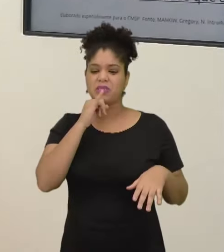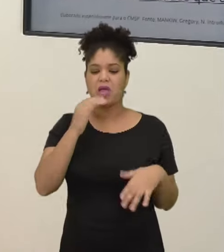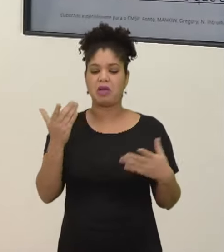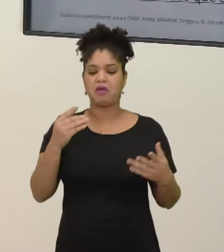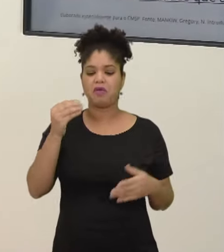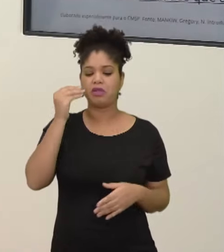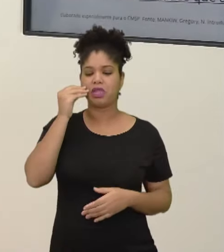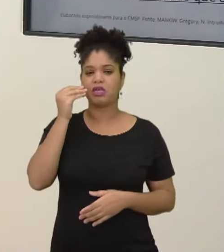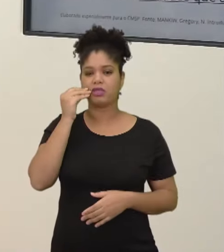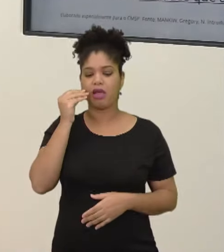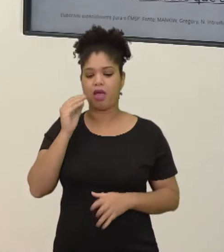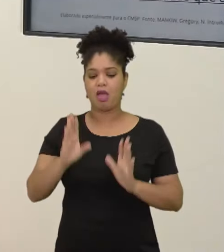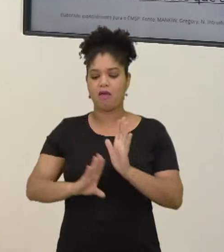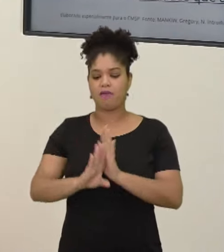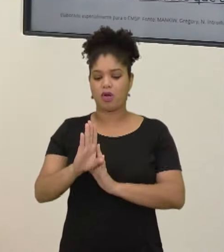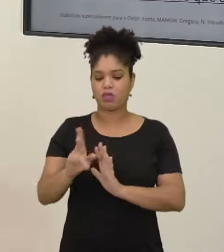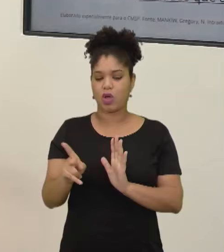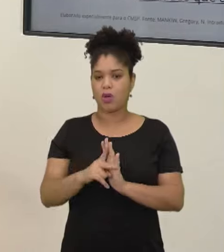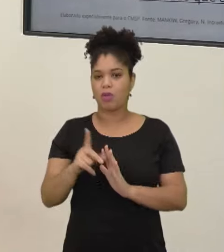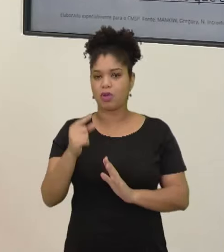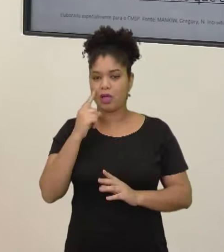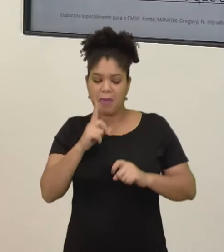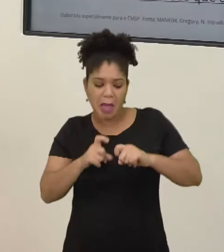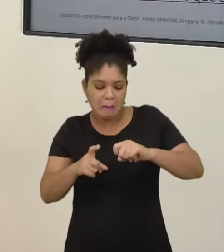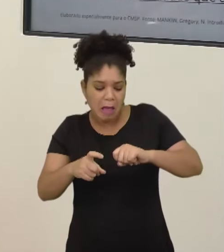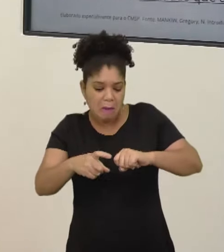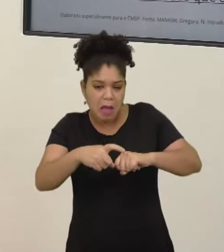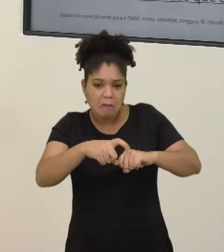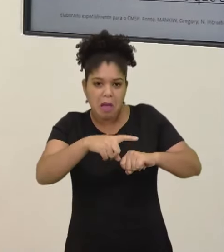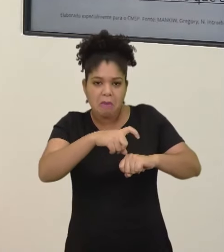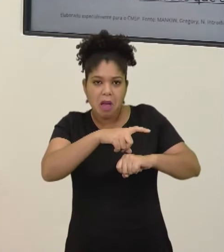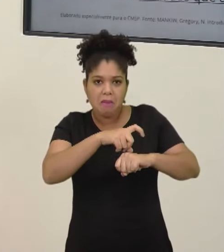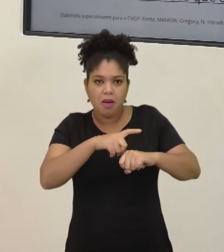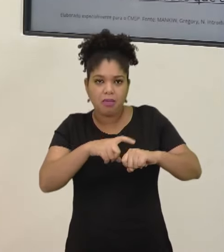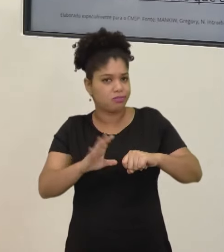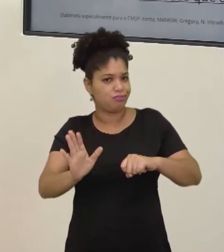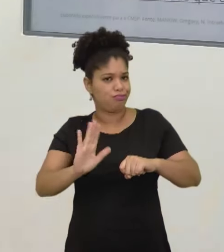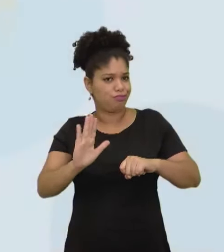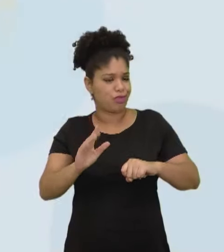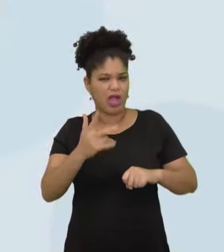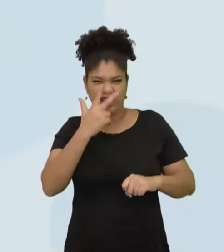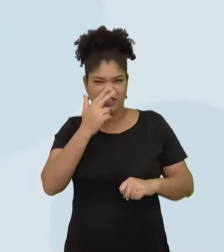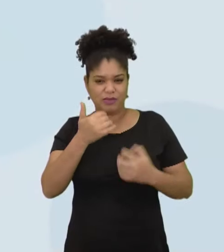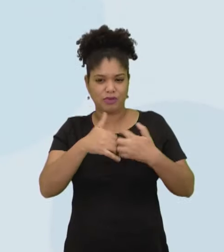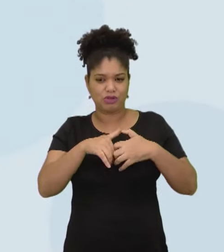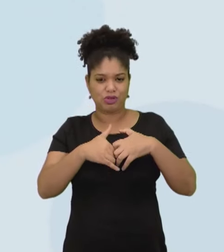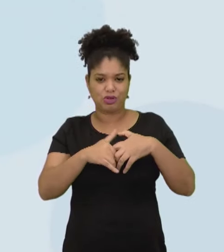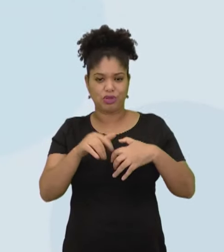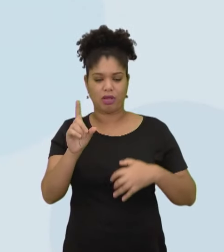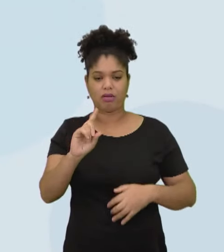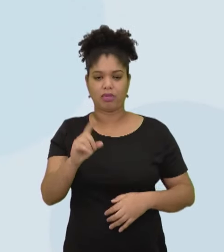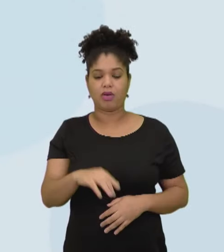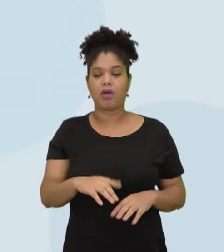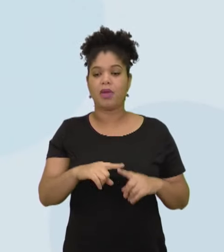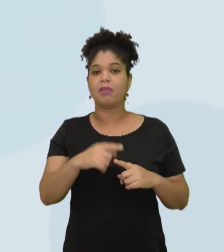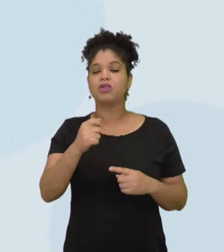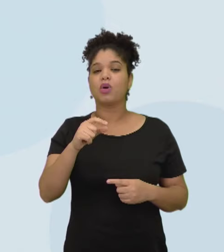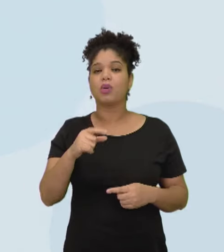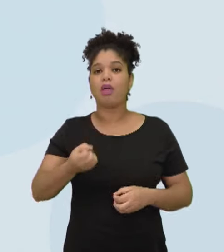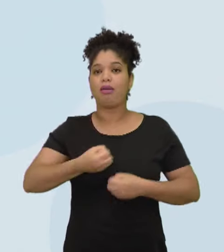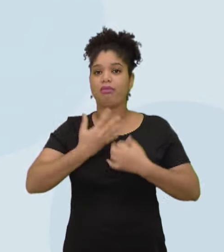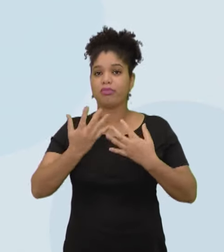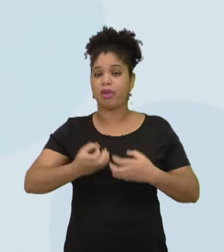a evolução desse pequeno micro-organismo aqui. Nem sempre isso funciona. Então, ele deve se contentar com os dados que a